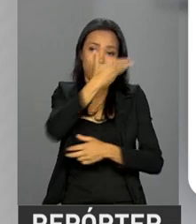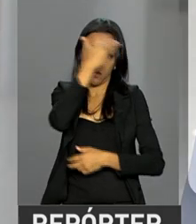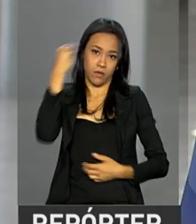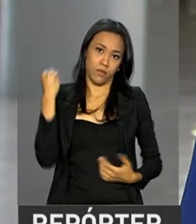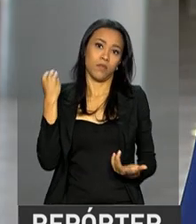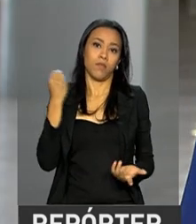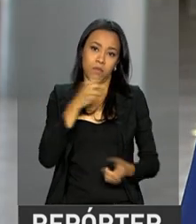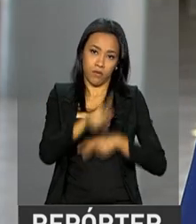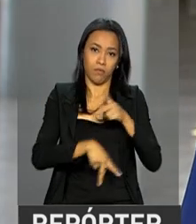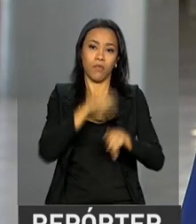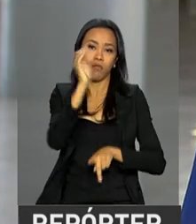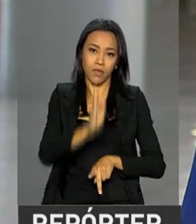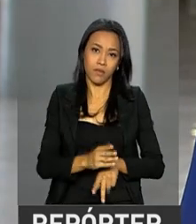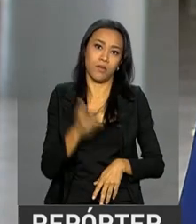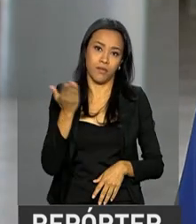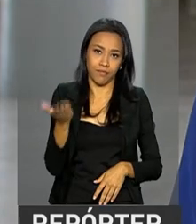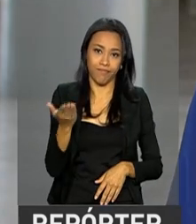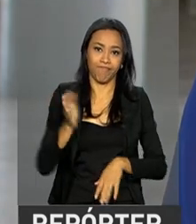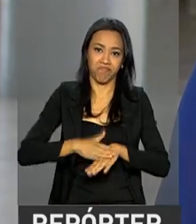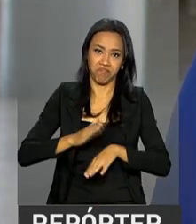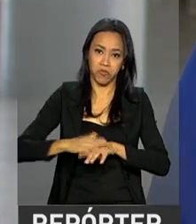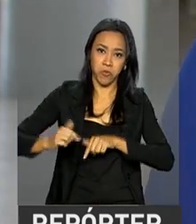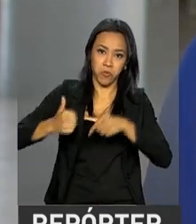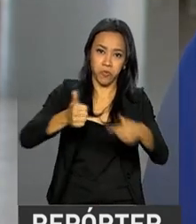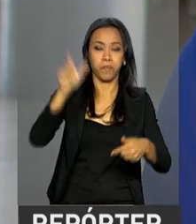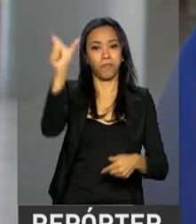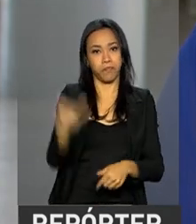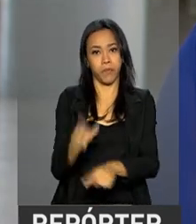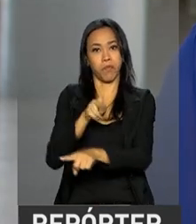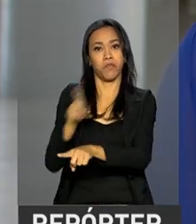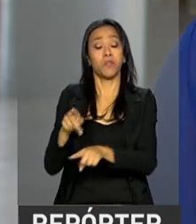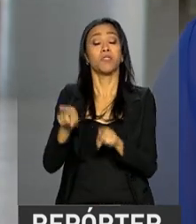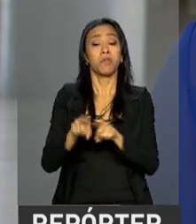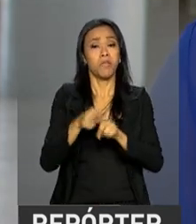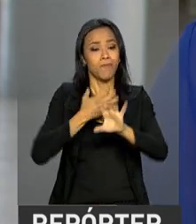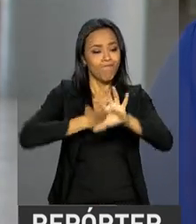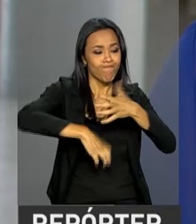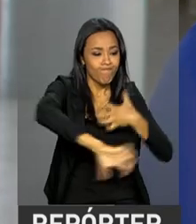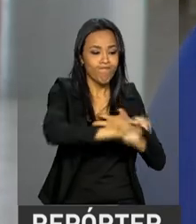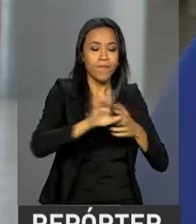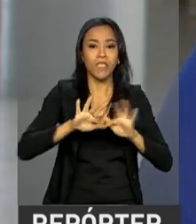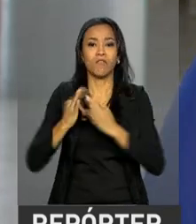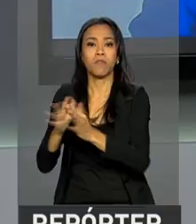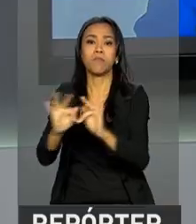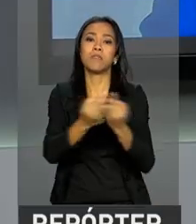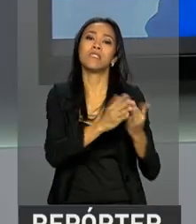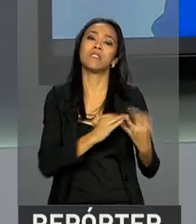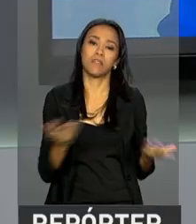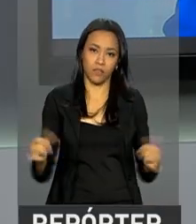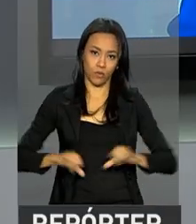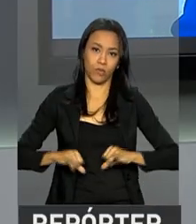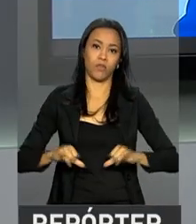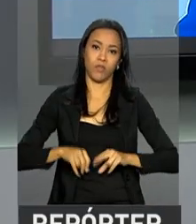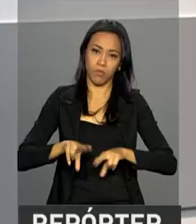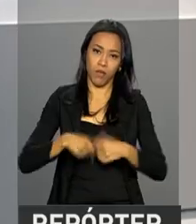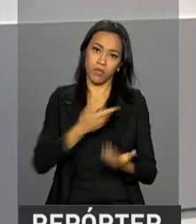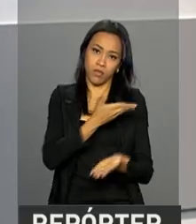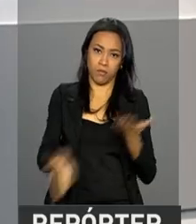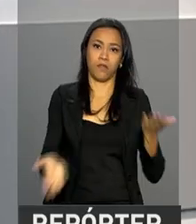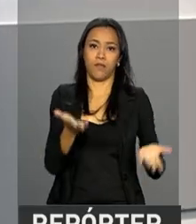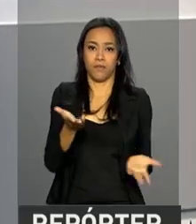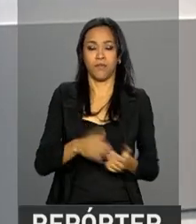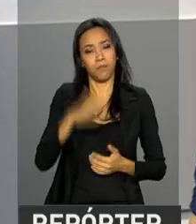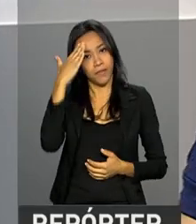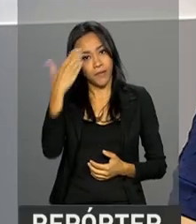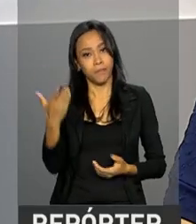é ele expressou também solidariedade às famílias das vítimas carla ligada à marca pela sua participação